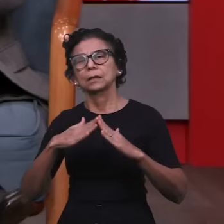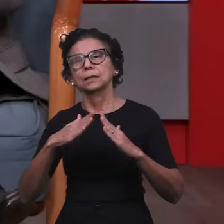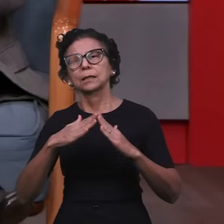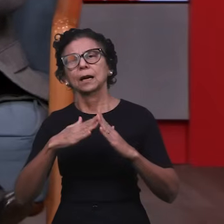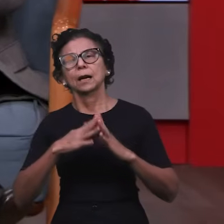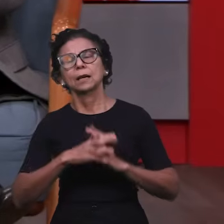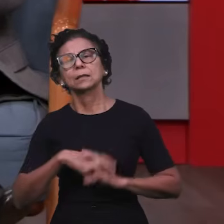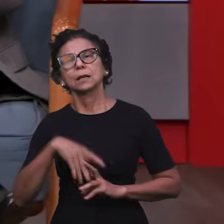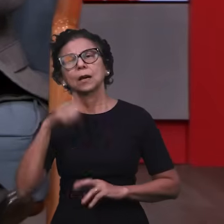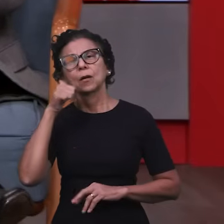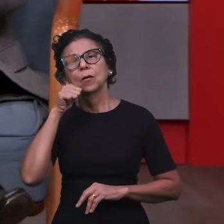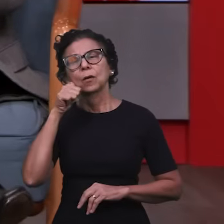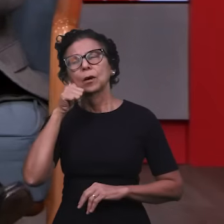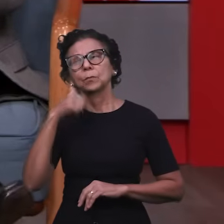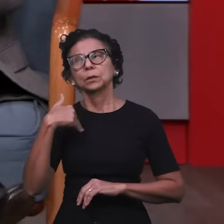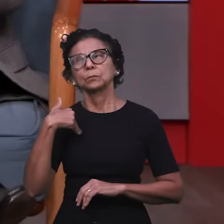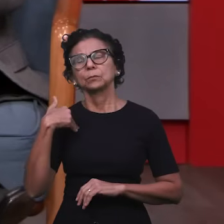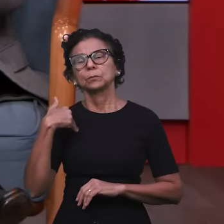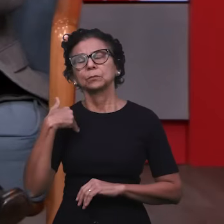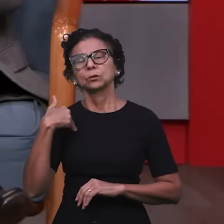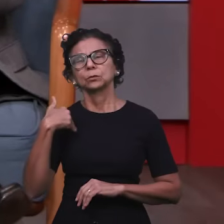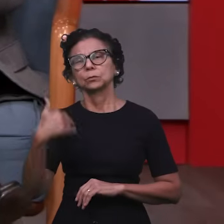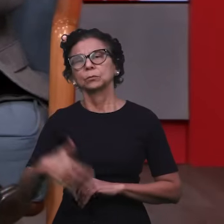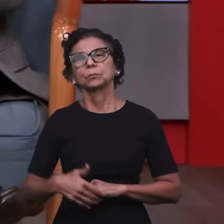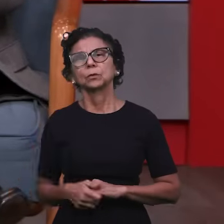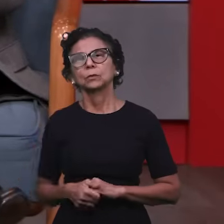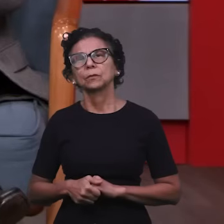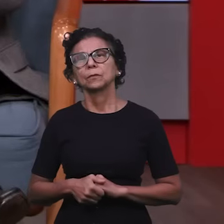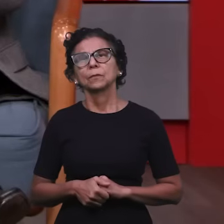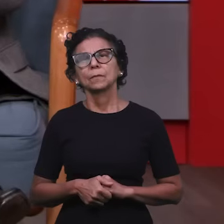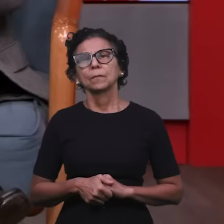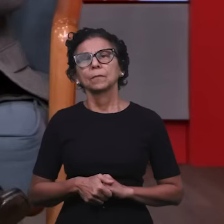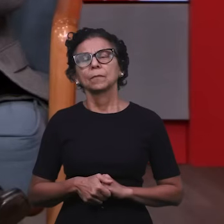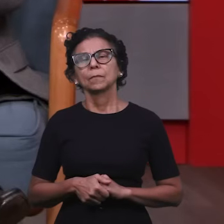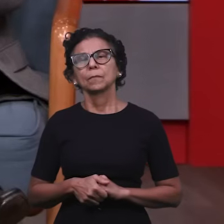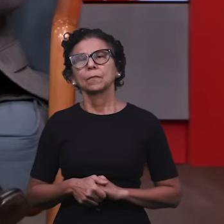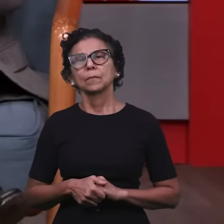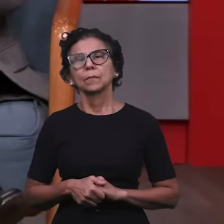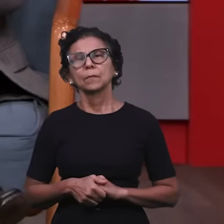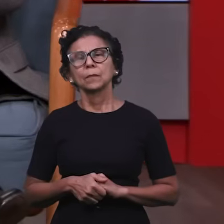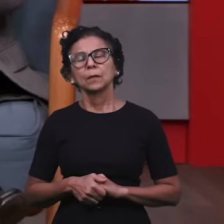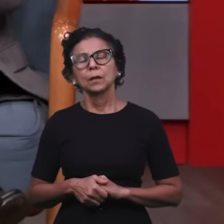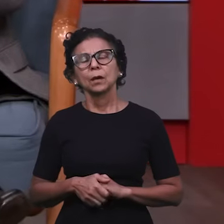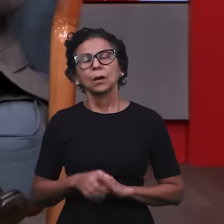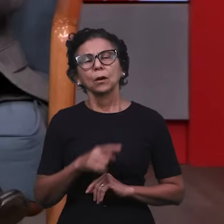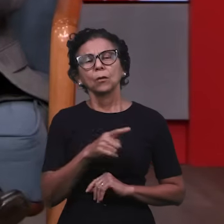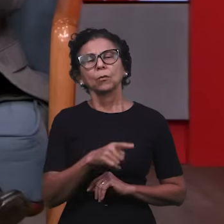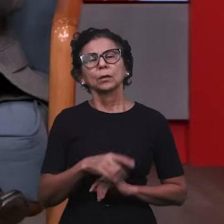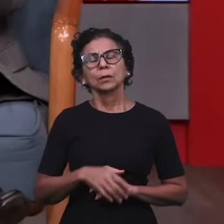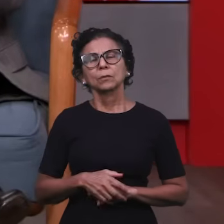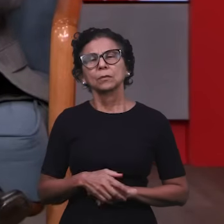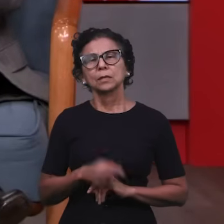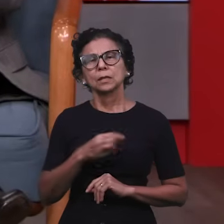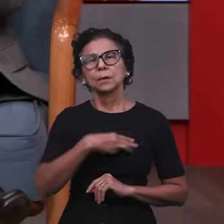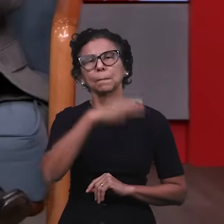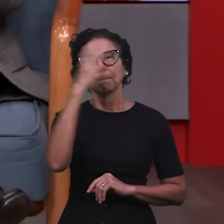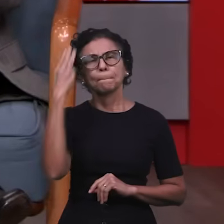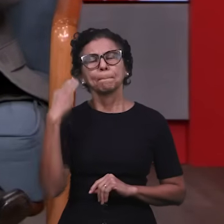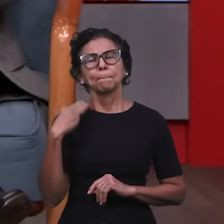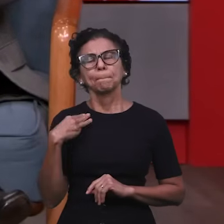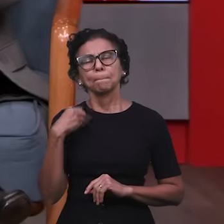e uma senhora me abordou e disse: o que o senhor tem contra Maria? Eu pensei que fosse